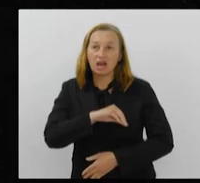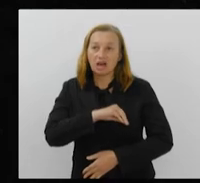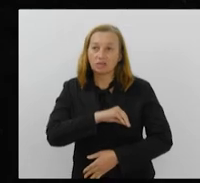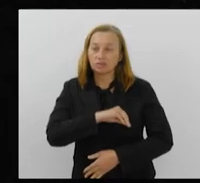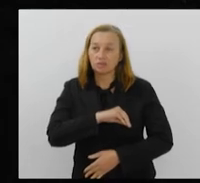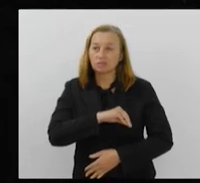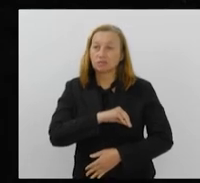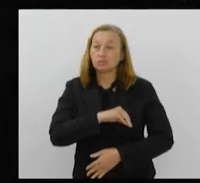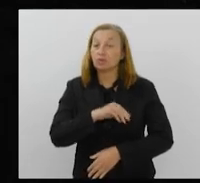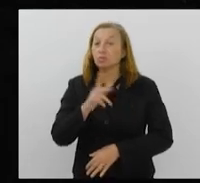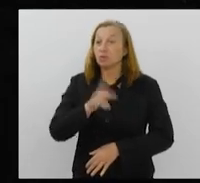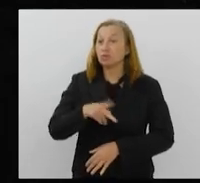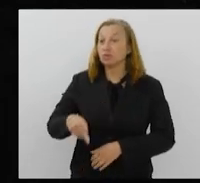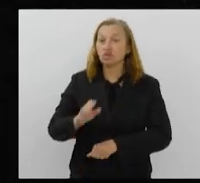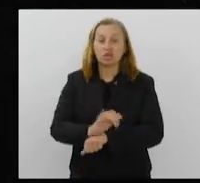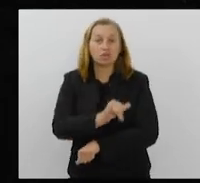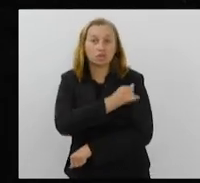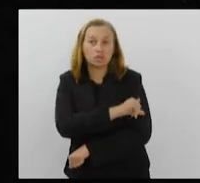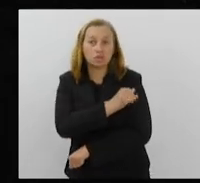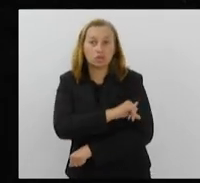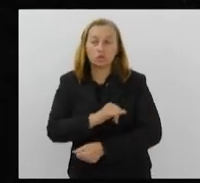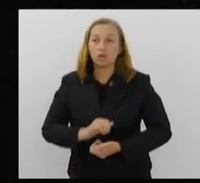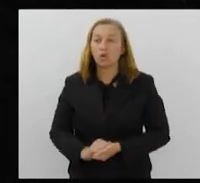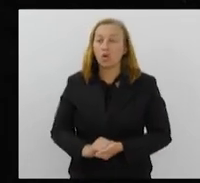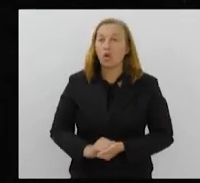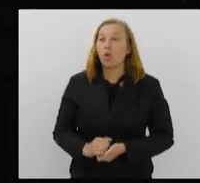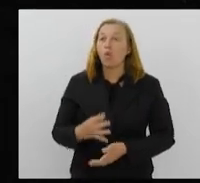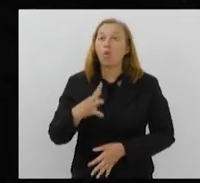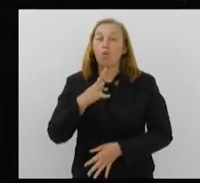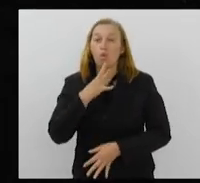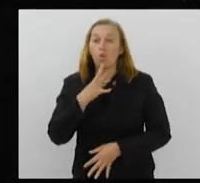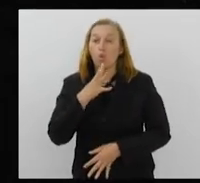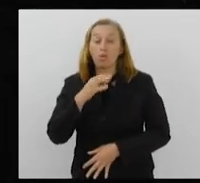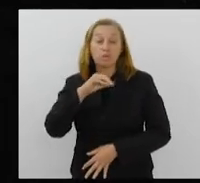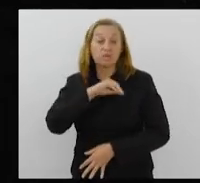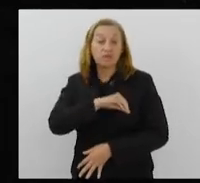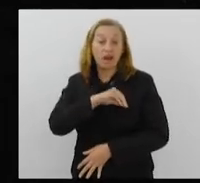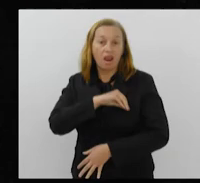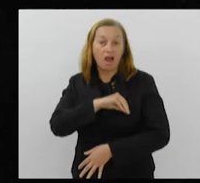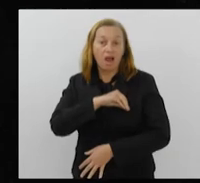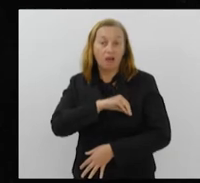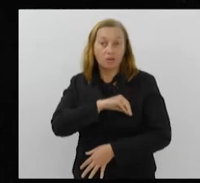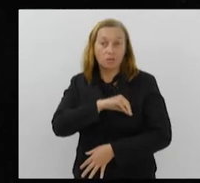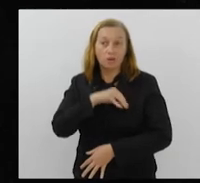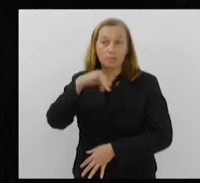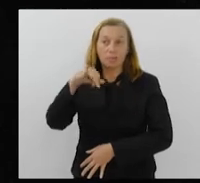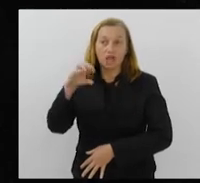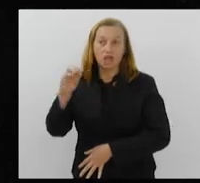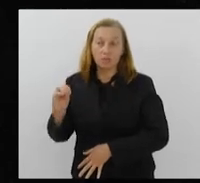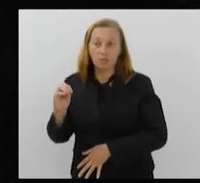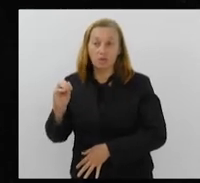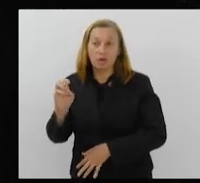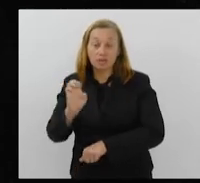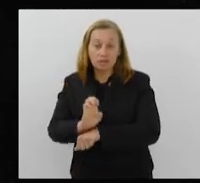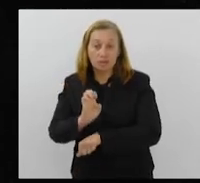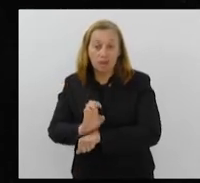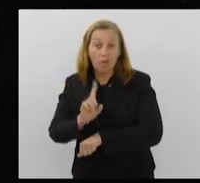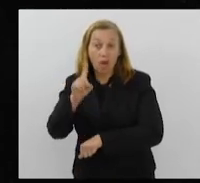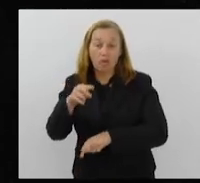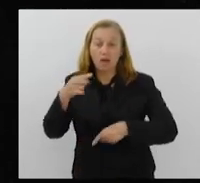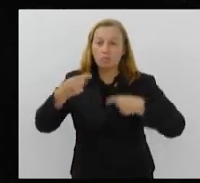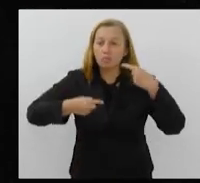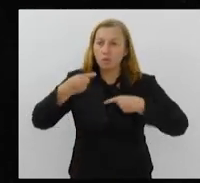do Estado do Rio de Janeiro, popularmente conhecido como salário mínimo estadual. É uma política importantíssima